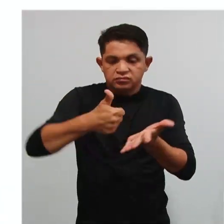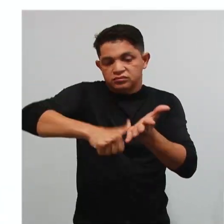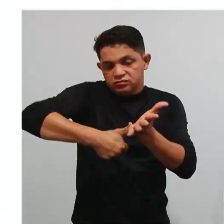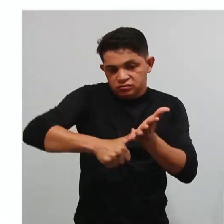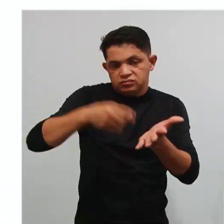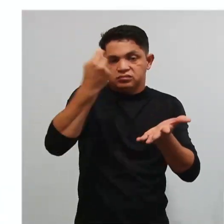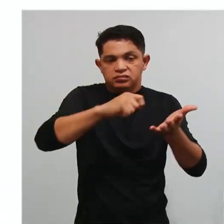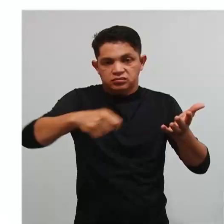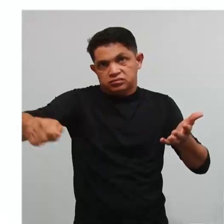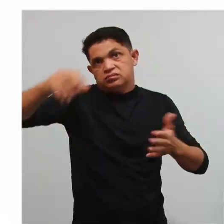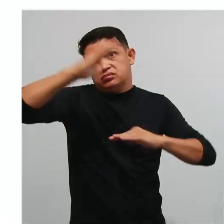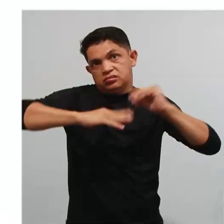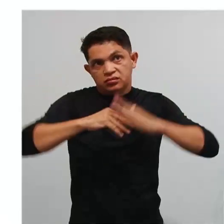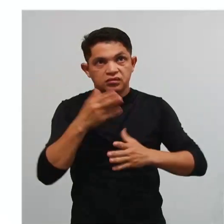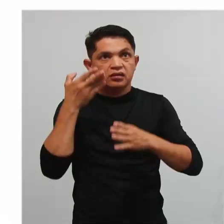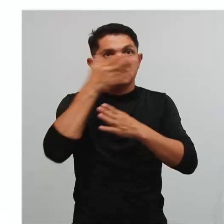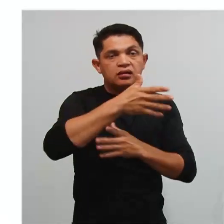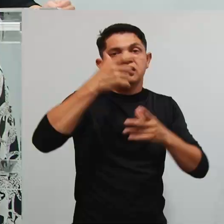dia